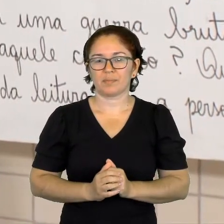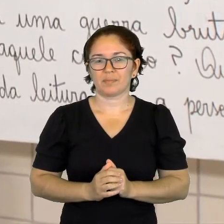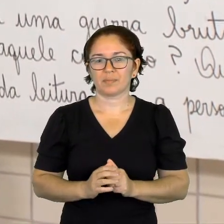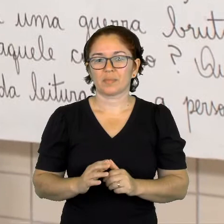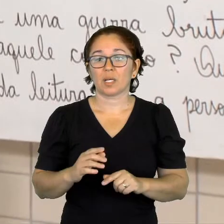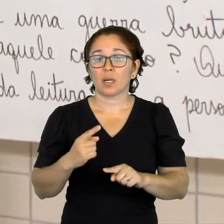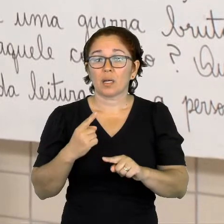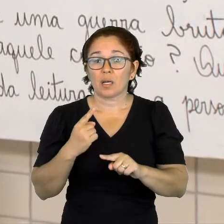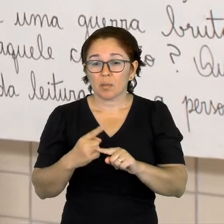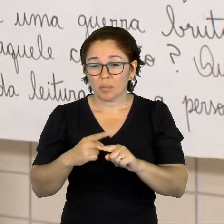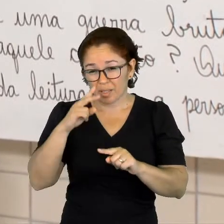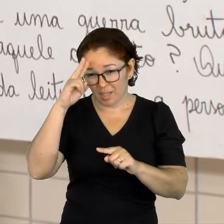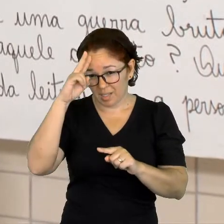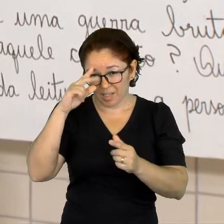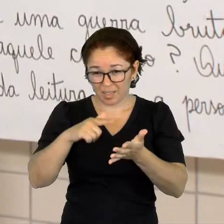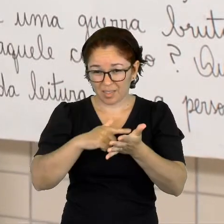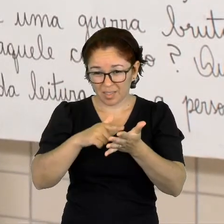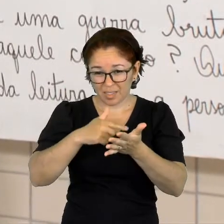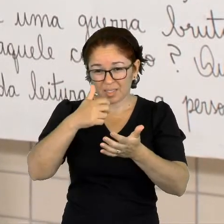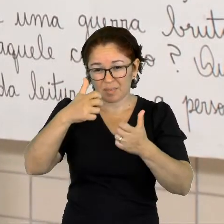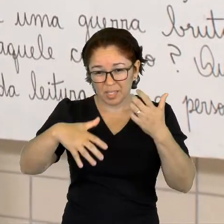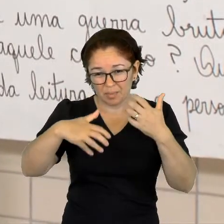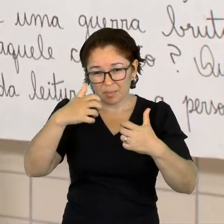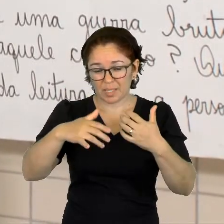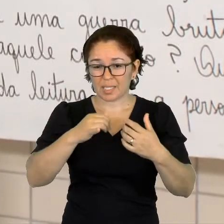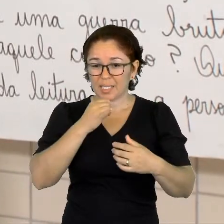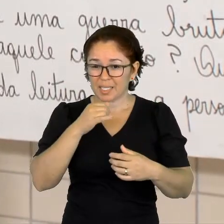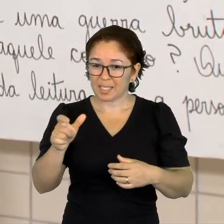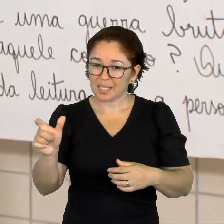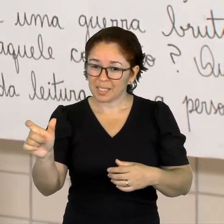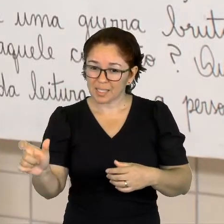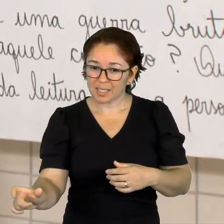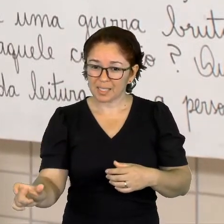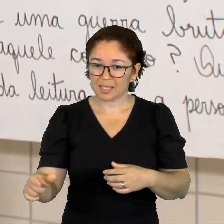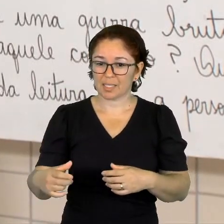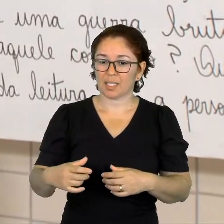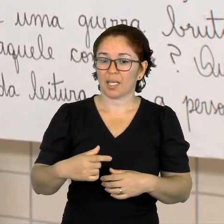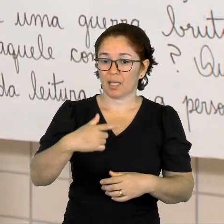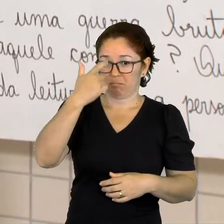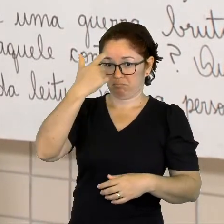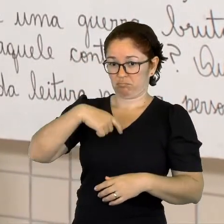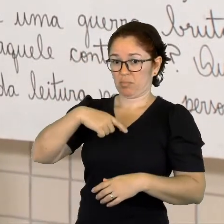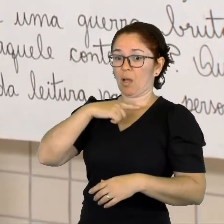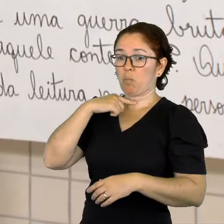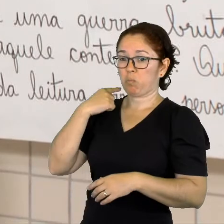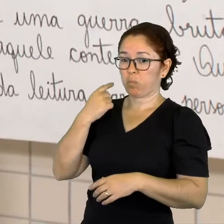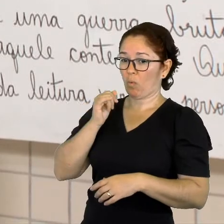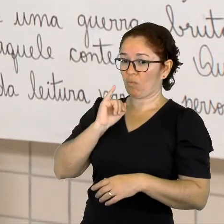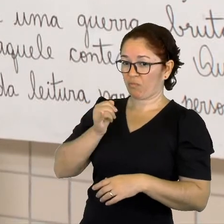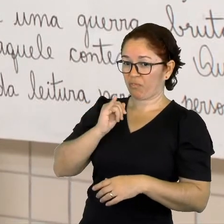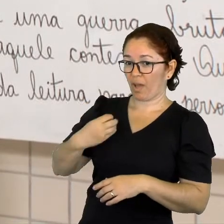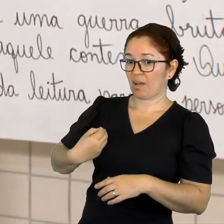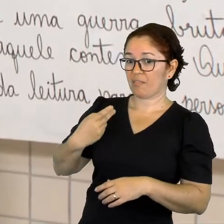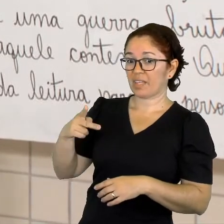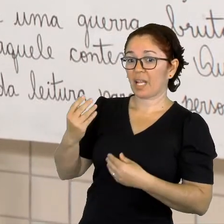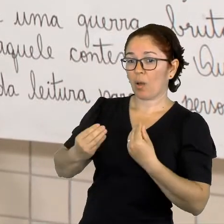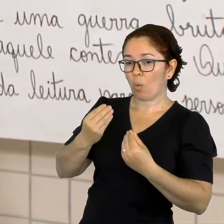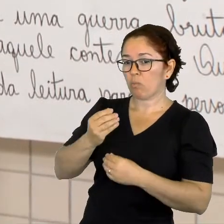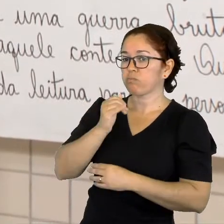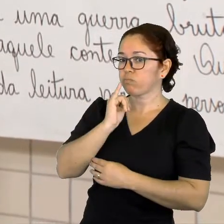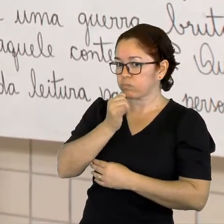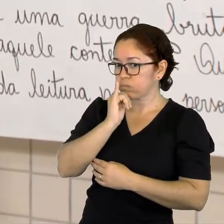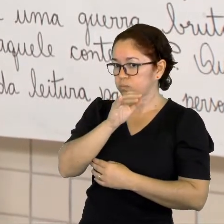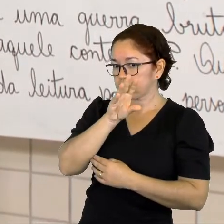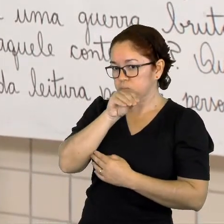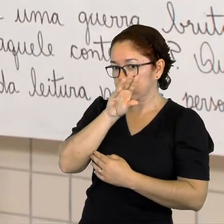o comportamento da protagonista, né? O comportamento de Lisa durante as ações que ela vai vivenciando na narrativa.